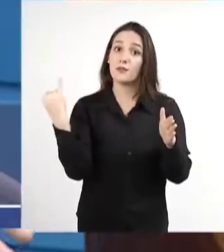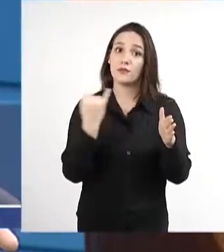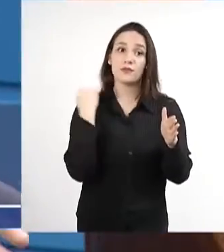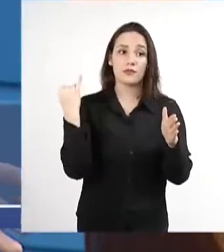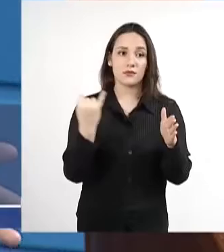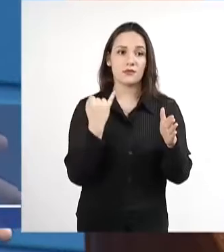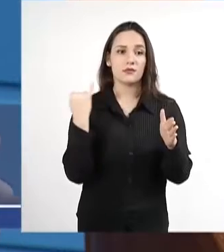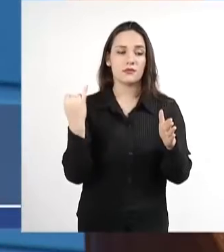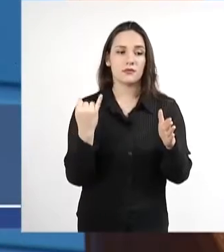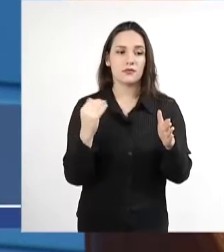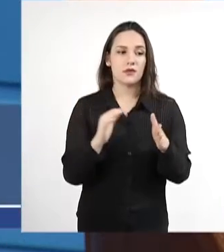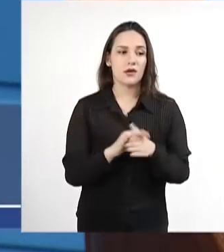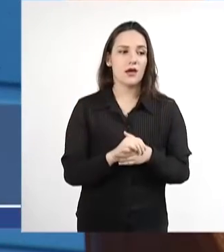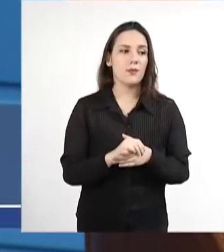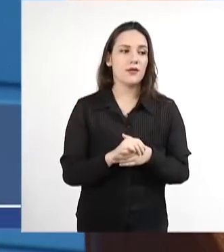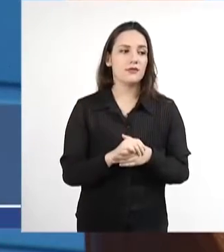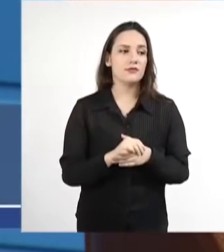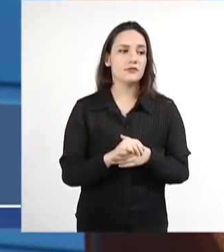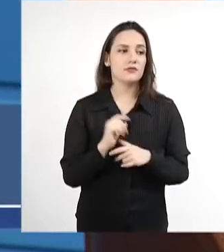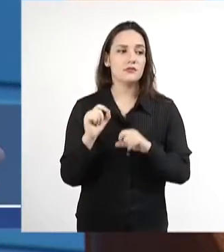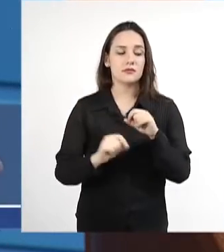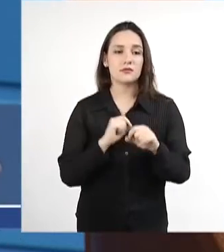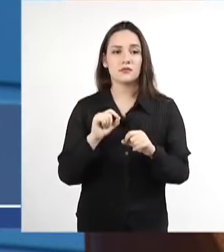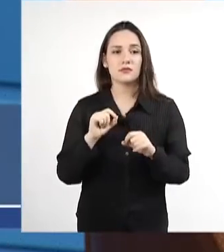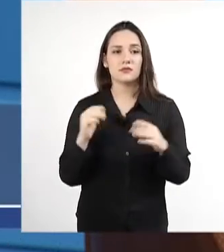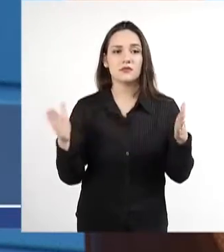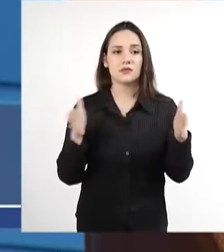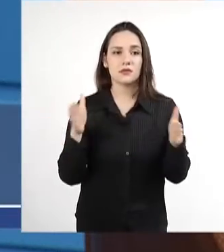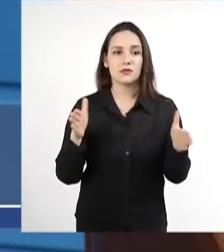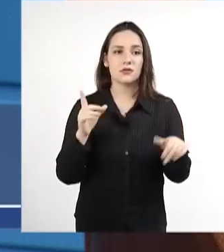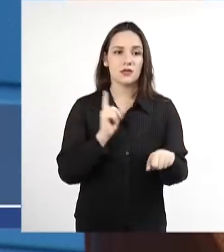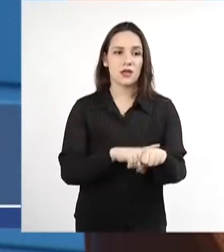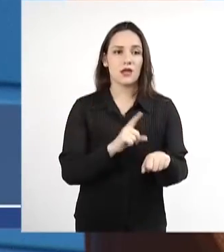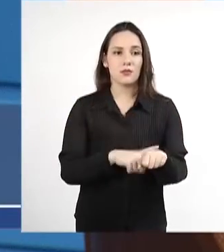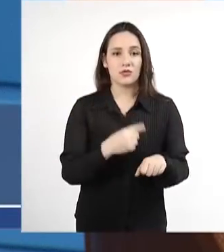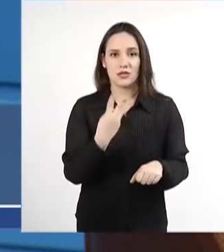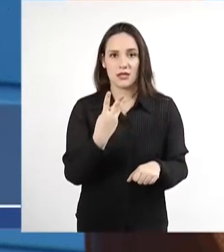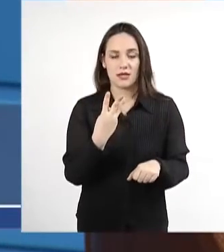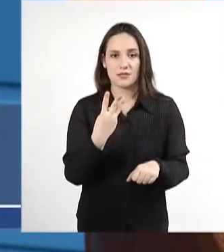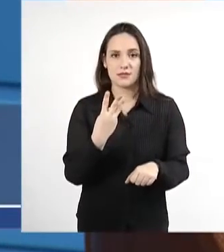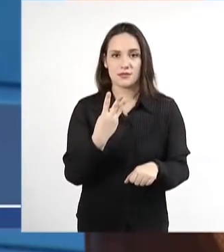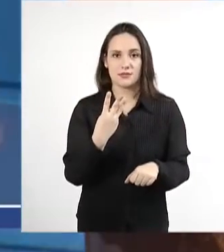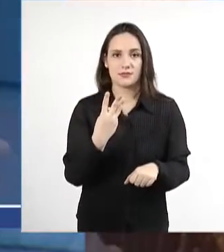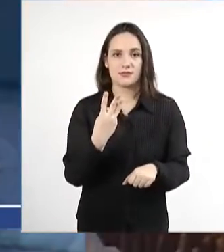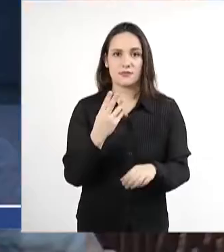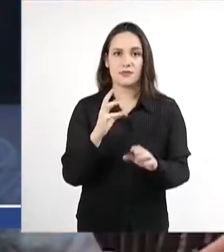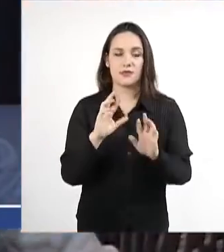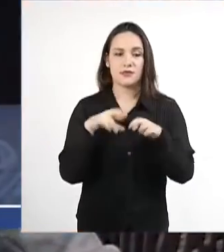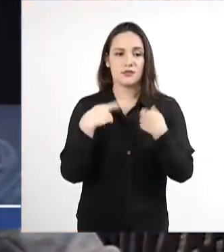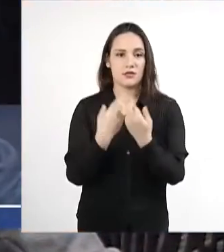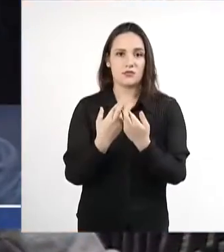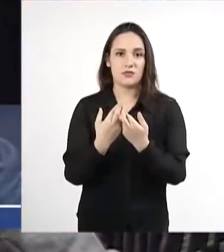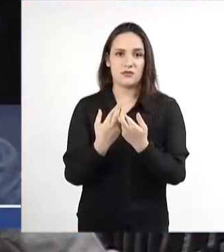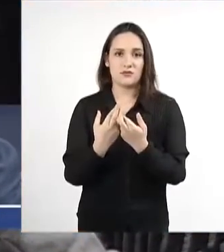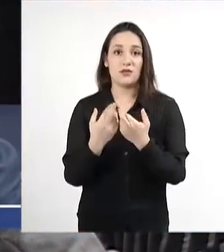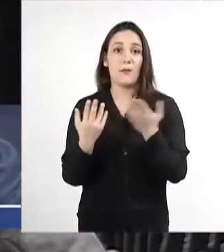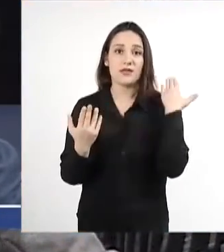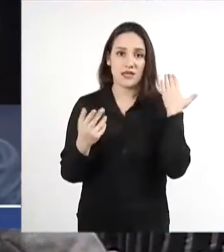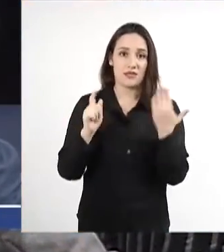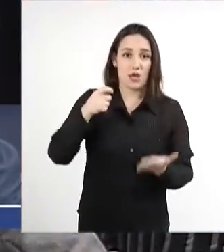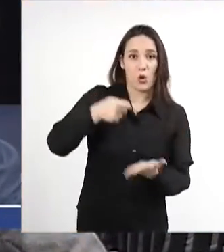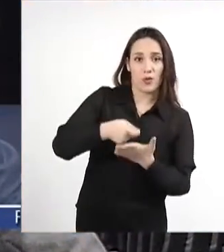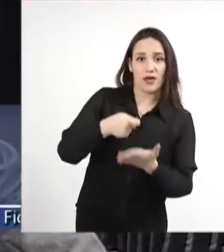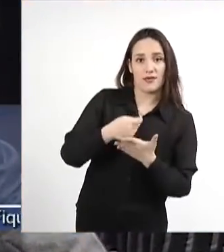importante como essa, ele passou a ter um interregno de 3 sessões. 3.